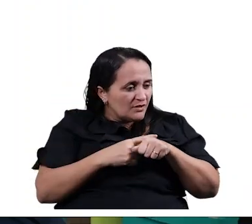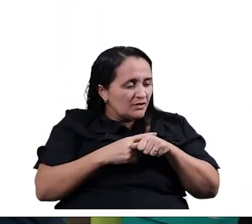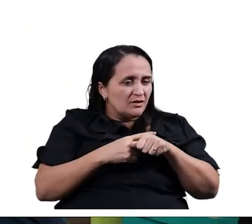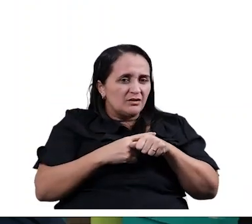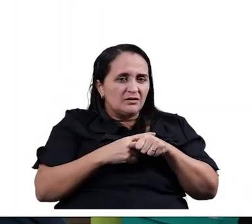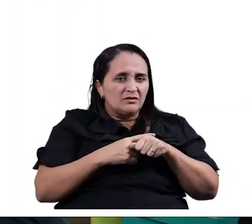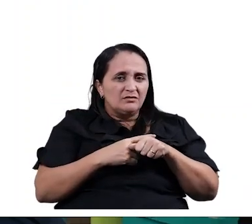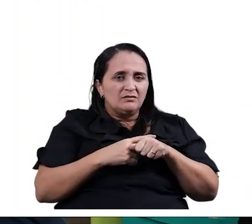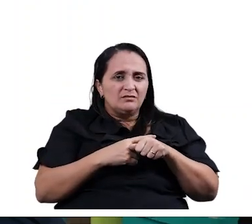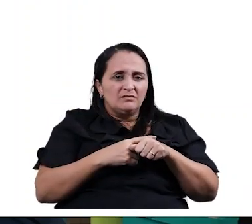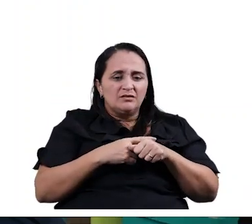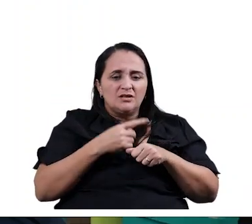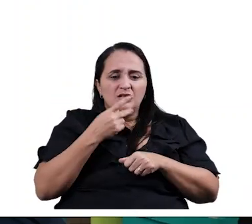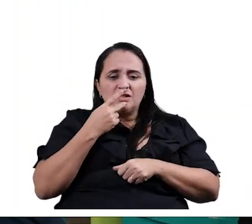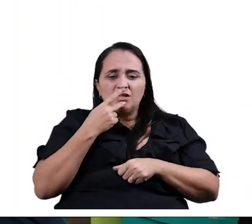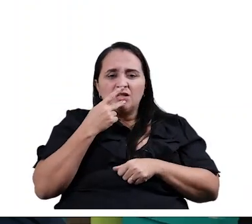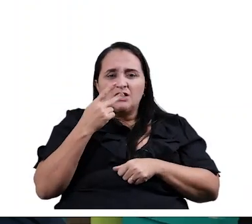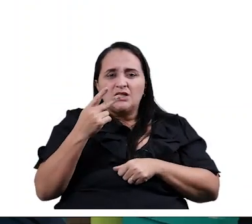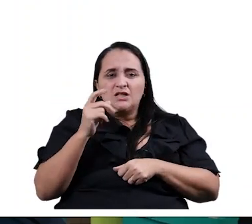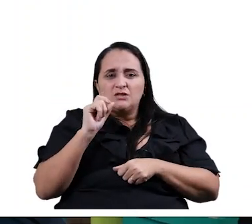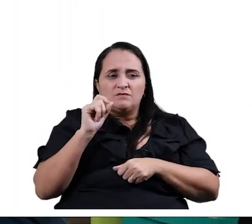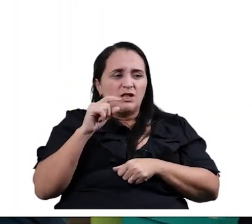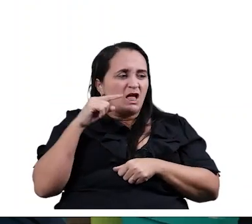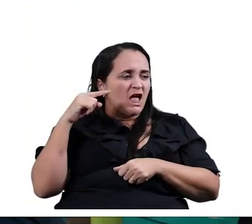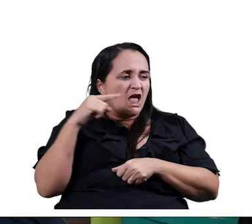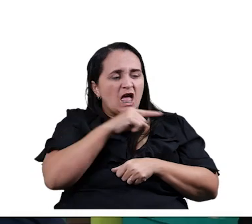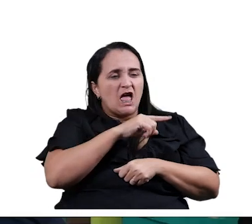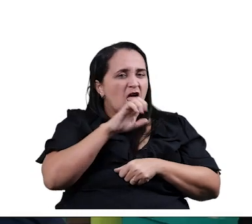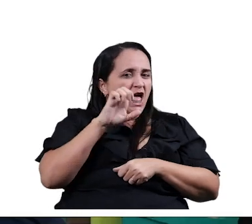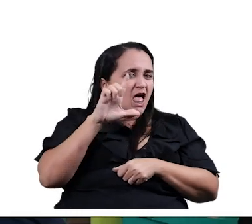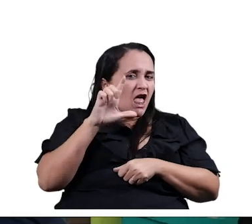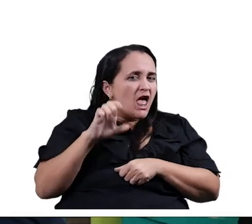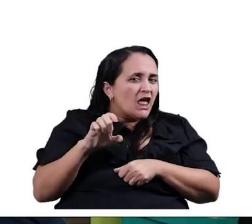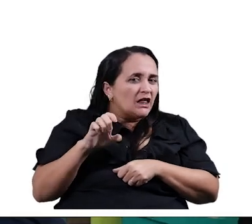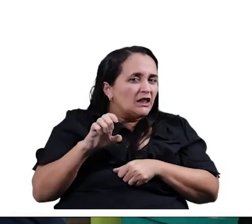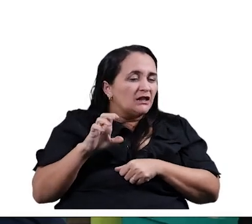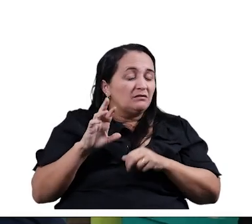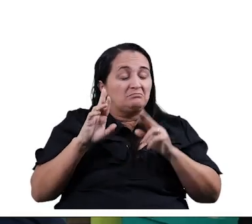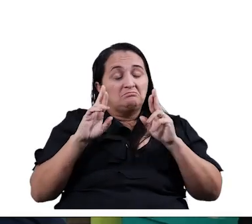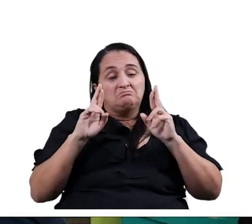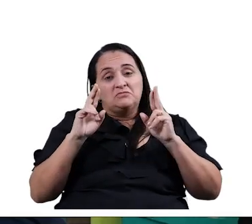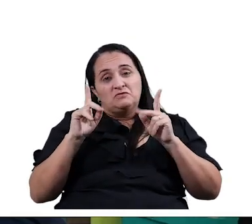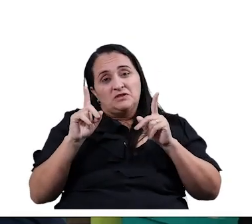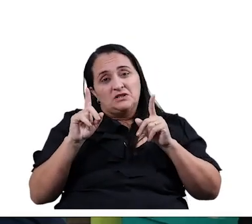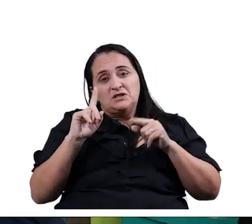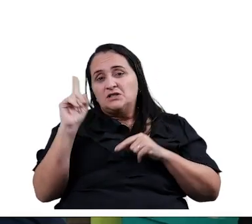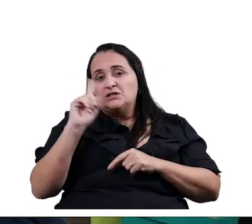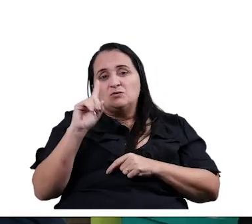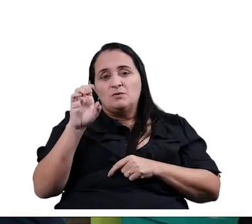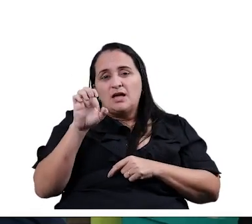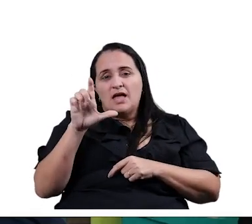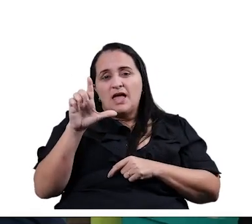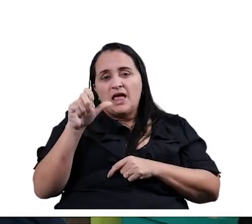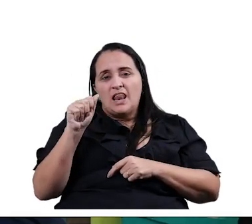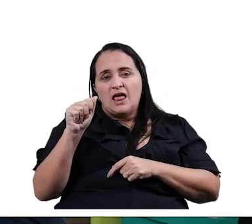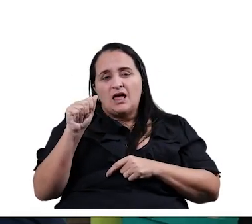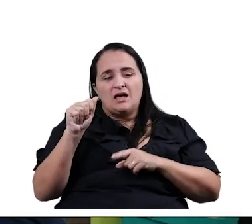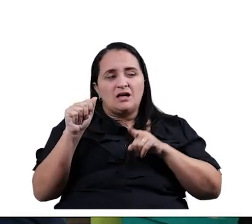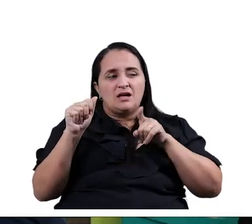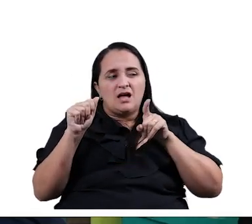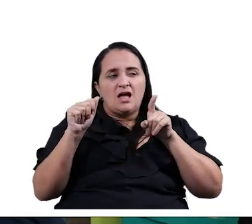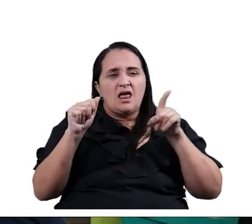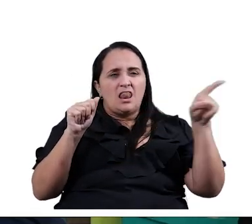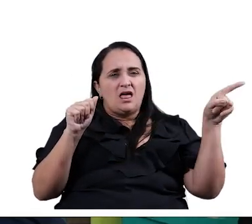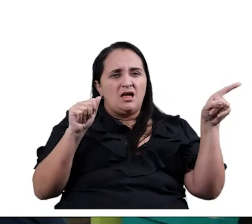já não falo eu cito o nome da pessoa. Então, já não é ela mesma que está falando dela, e